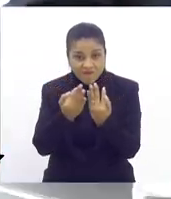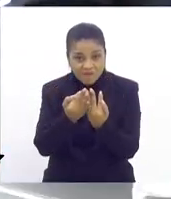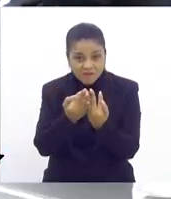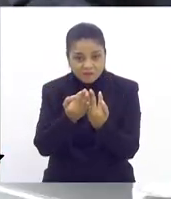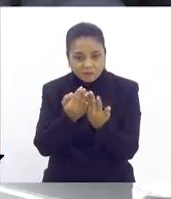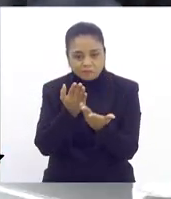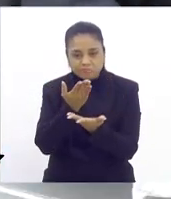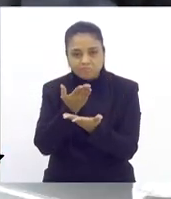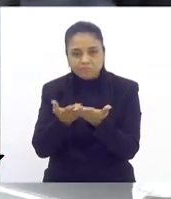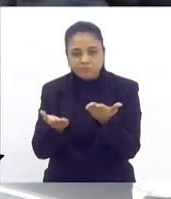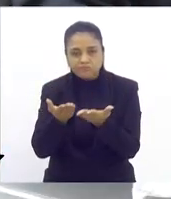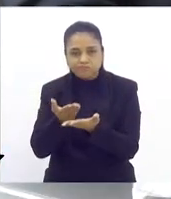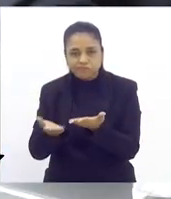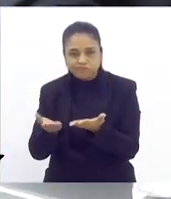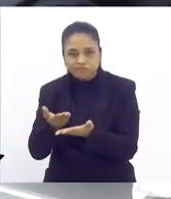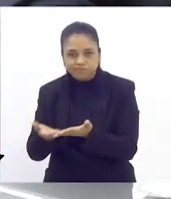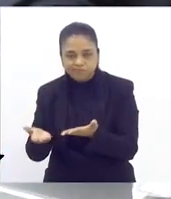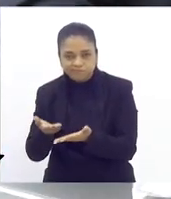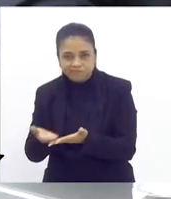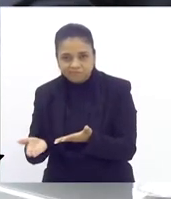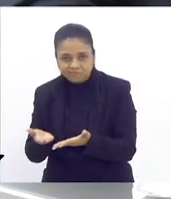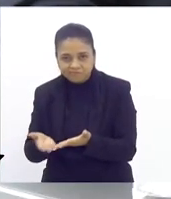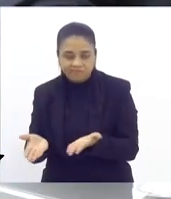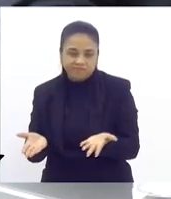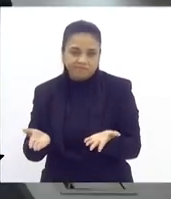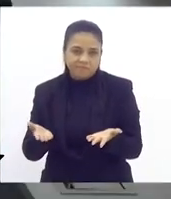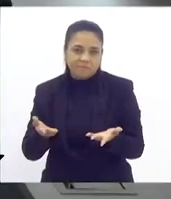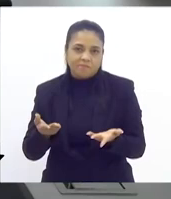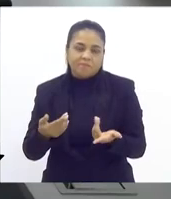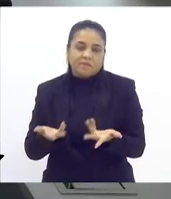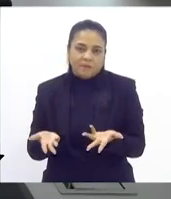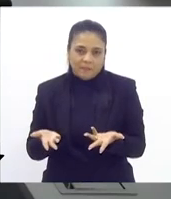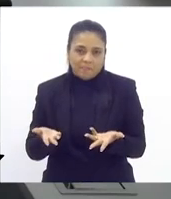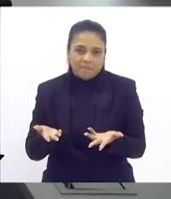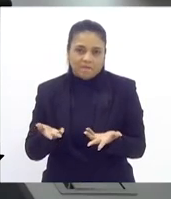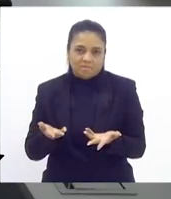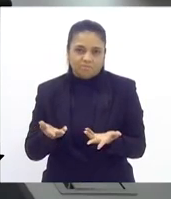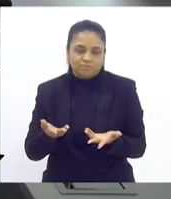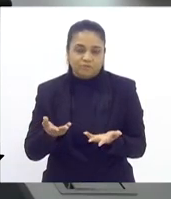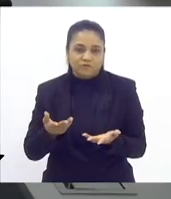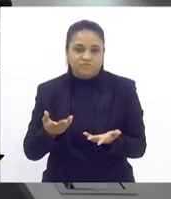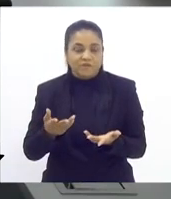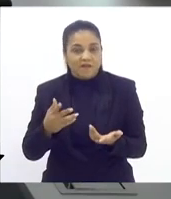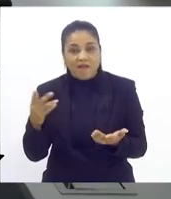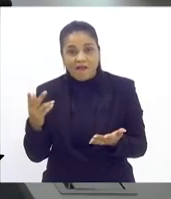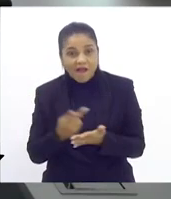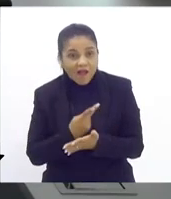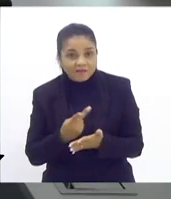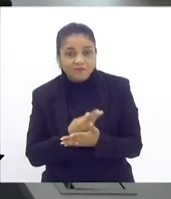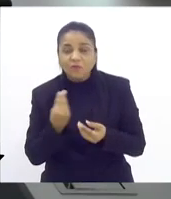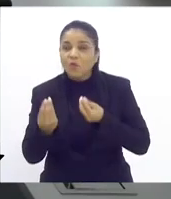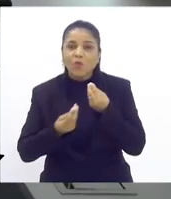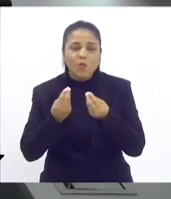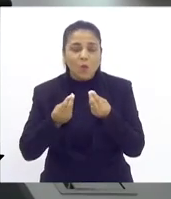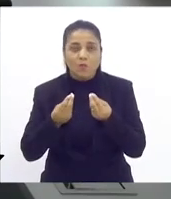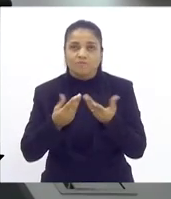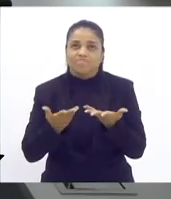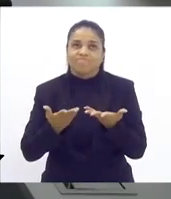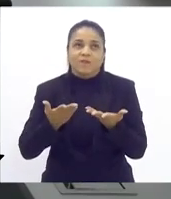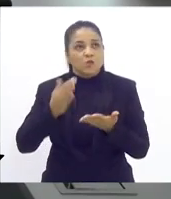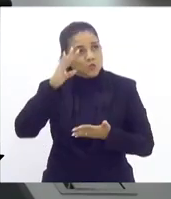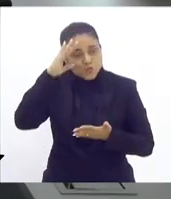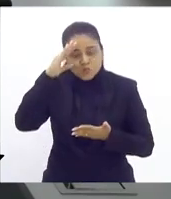pô mas de forma britta arbitrária aí eu quero não acreditar